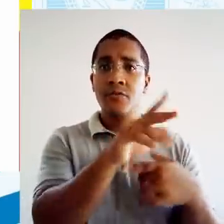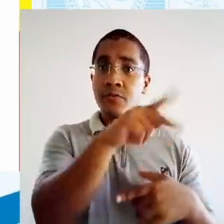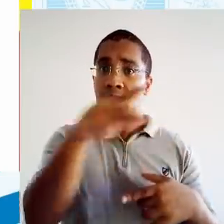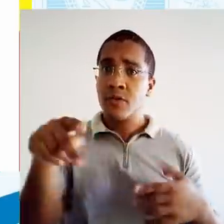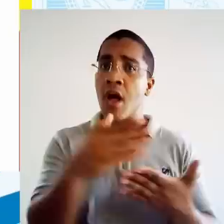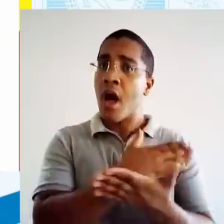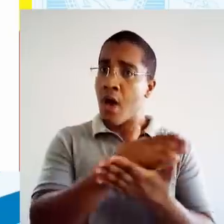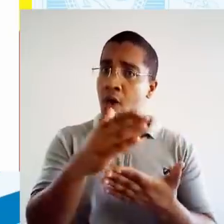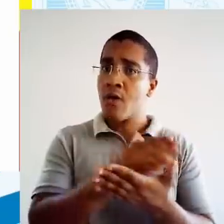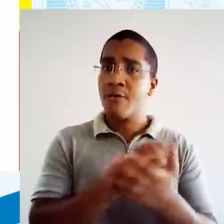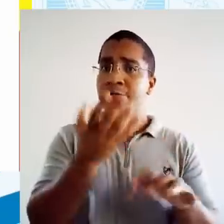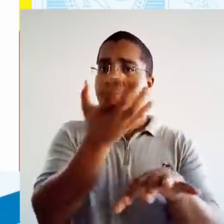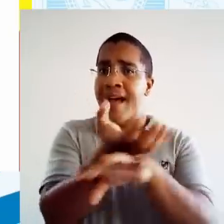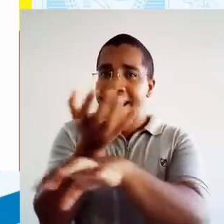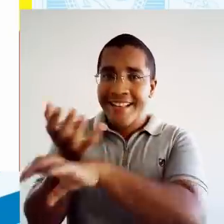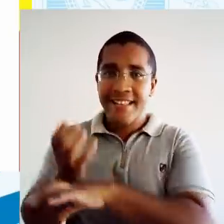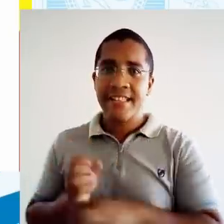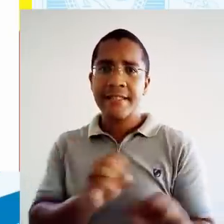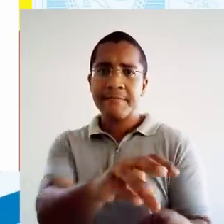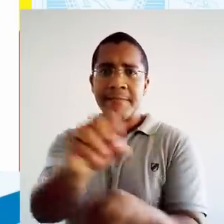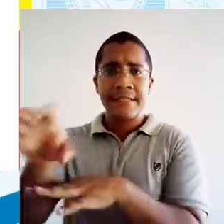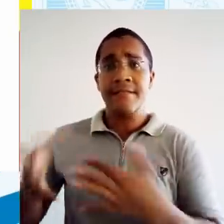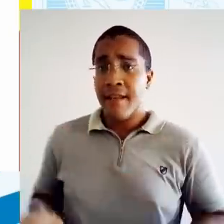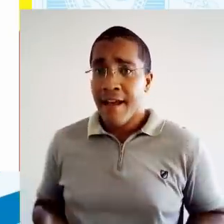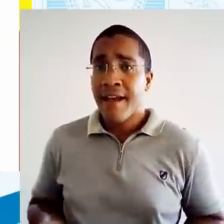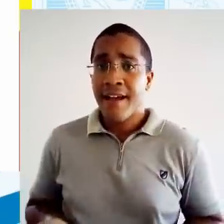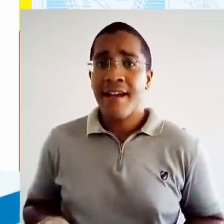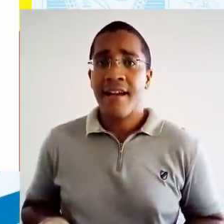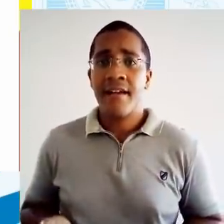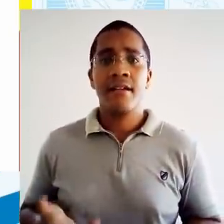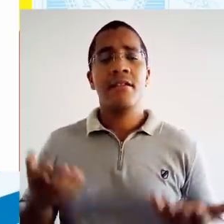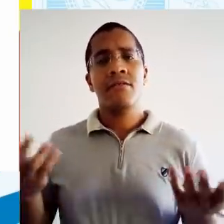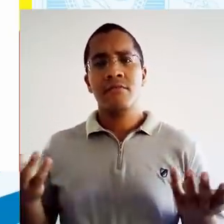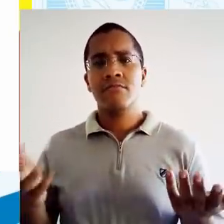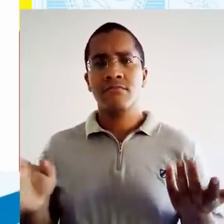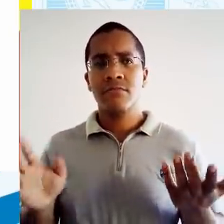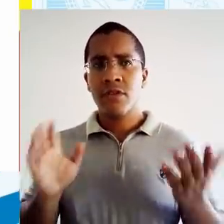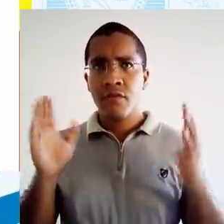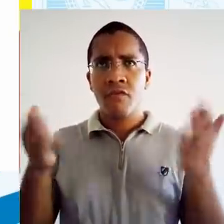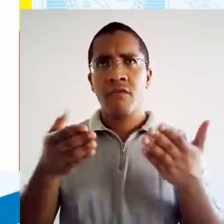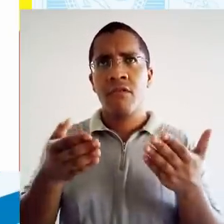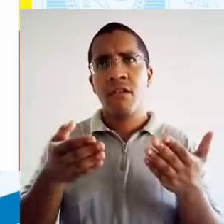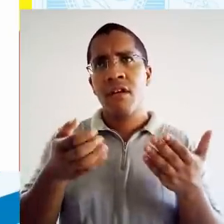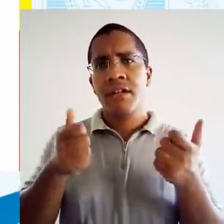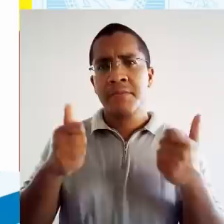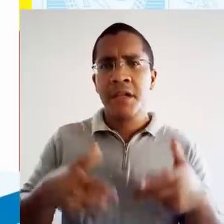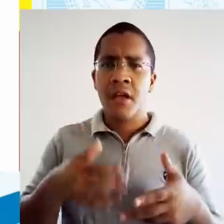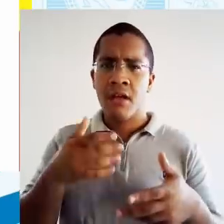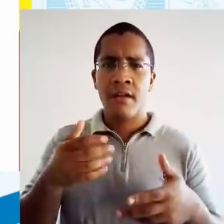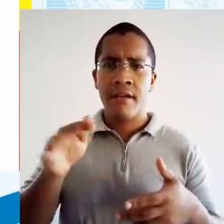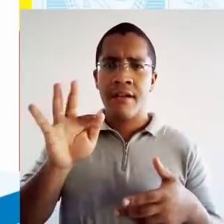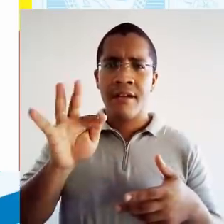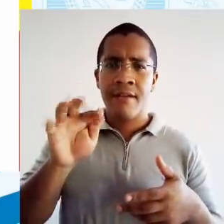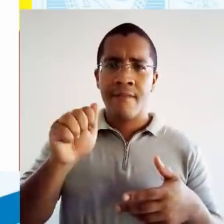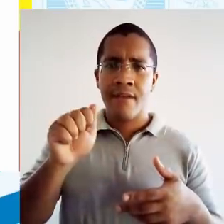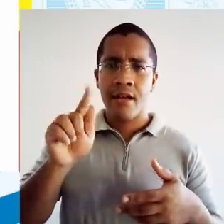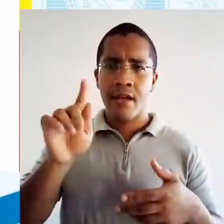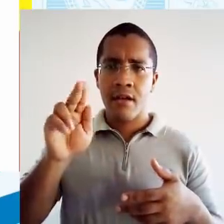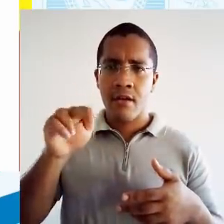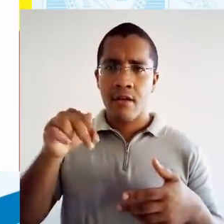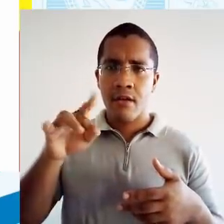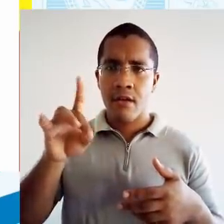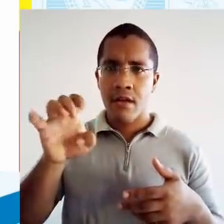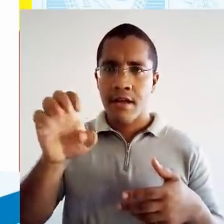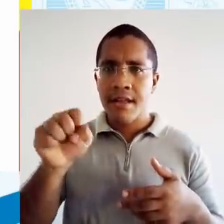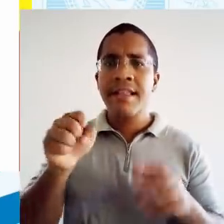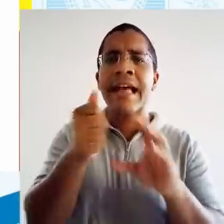diferentes conteúdos, dependendo da disciplina a ser ensinada. De acordo com Fagundes, uma